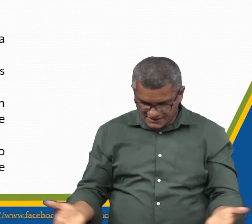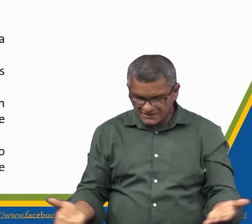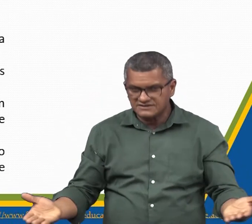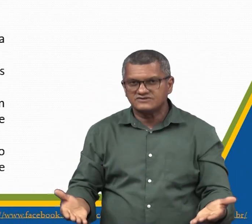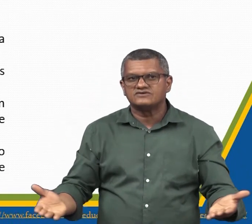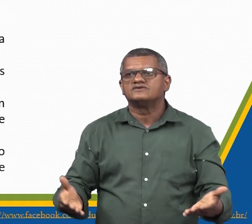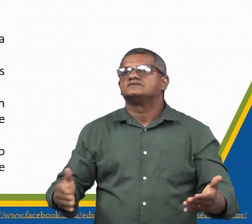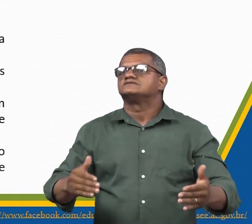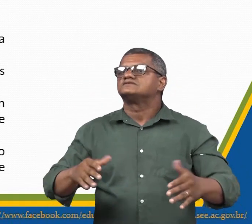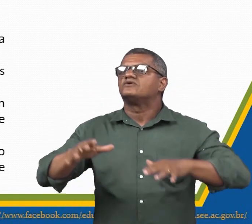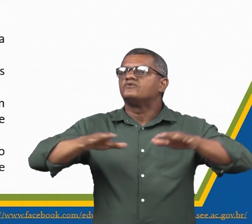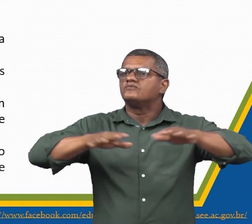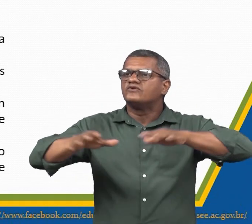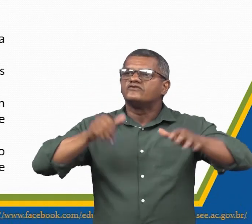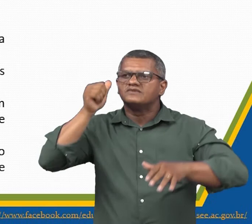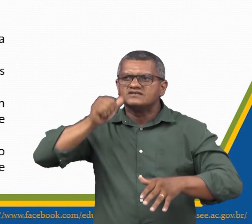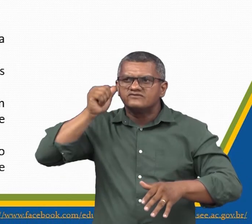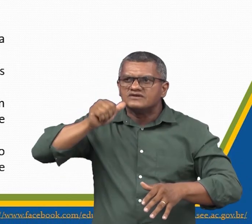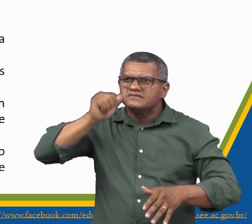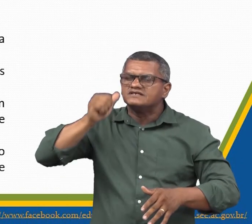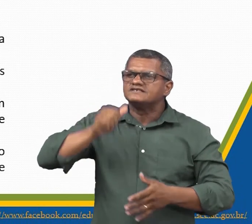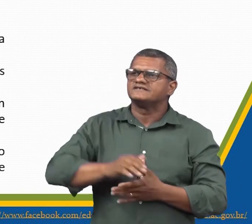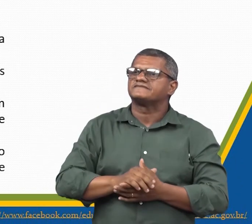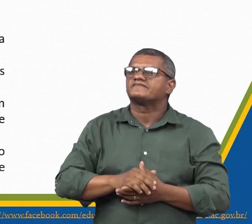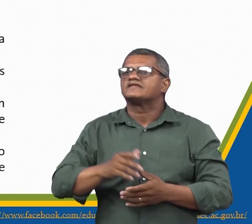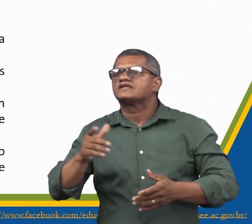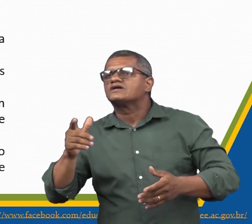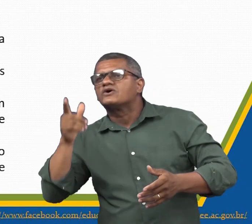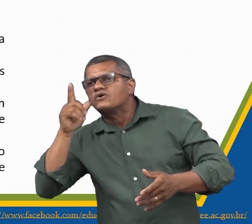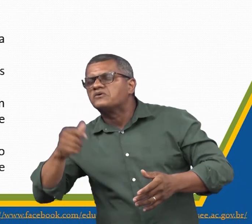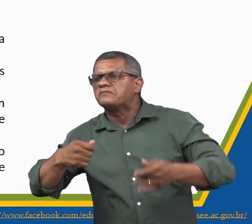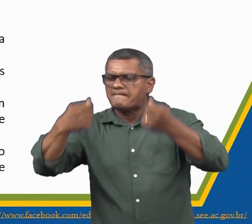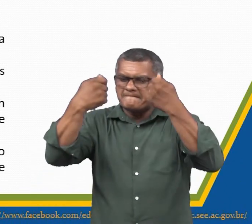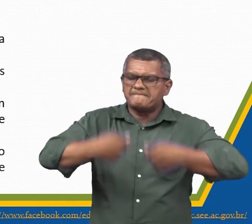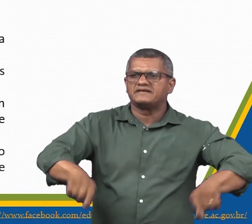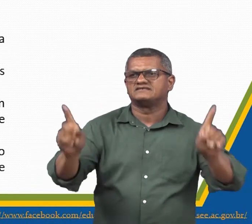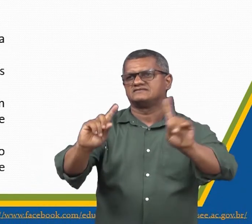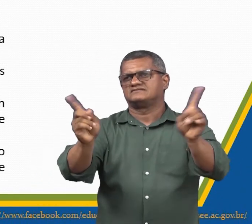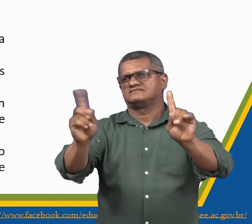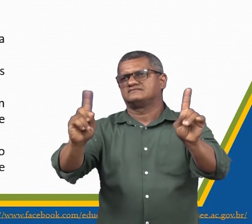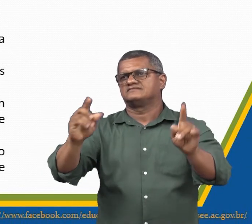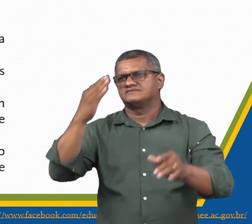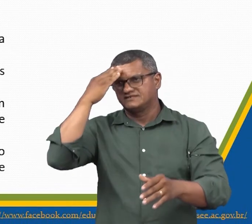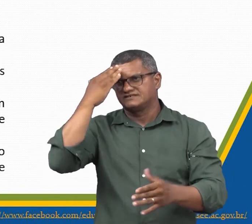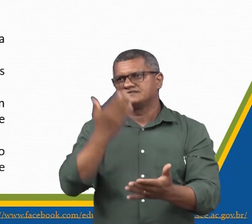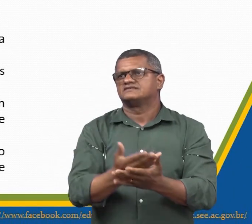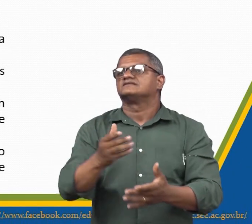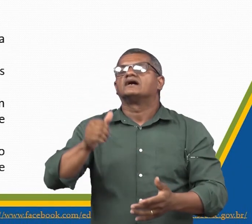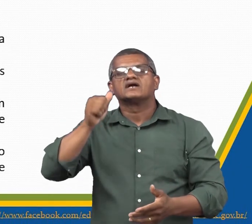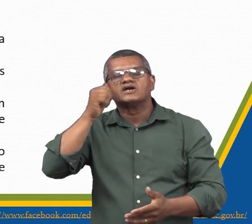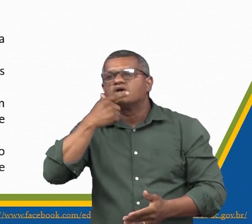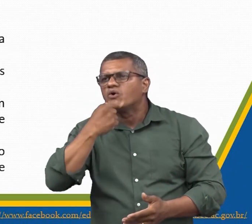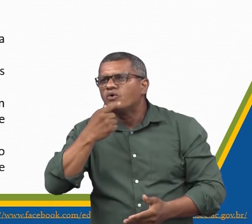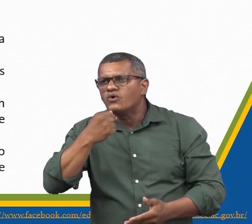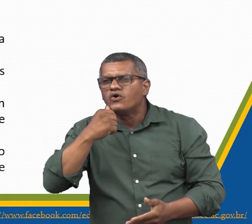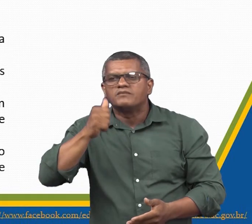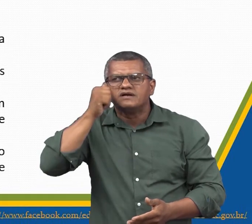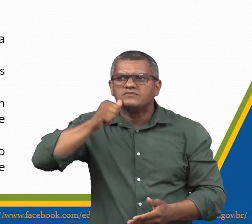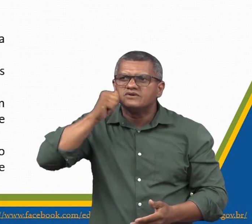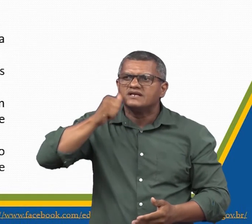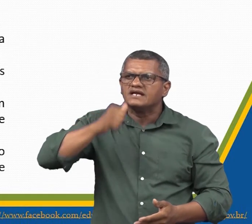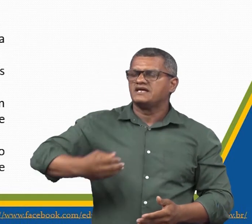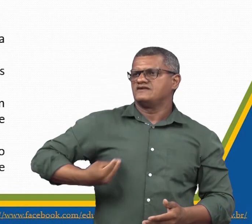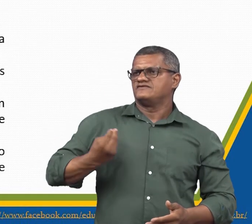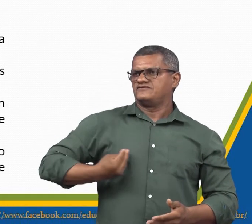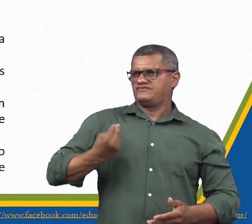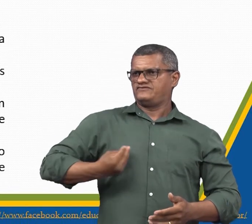D, na contemporaneidade, o movimento feminista reconhece-se como desnecessário por acreditar que